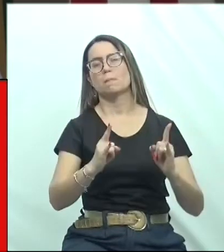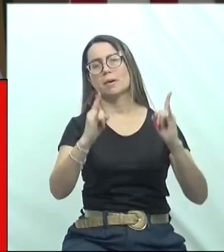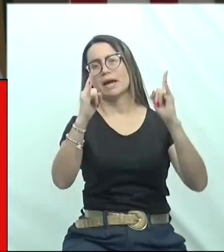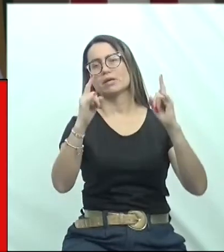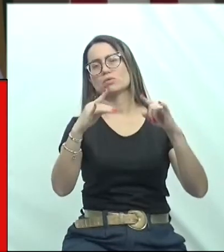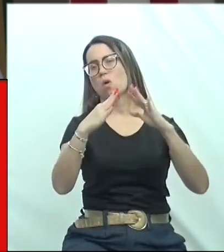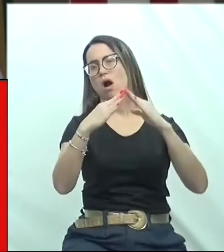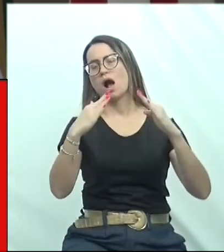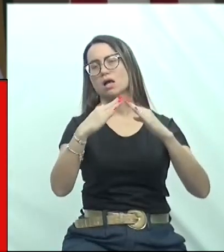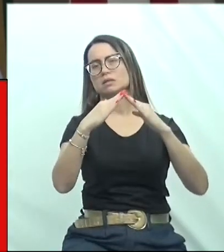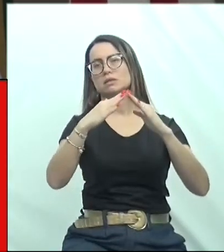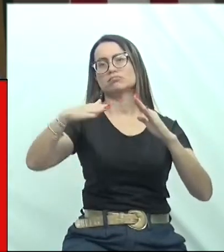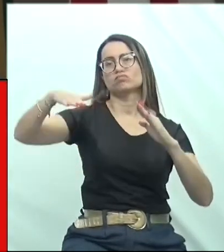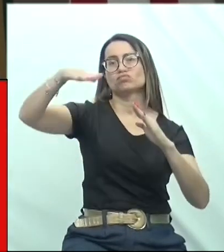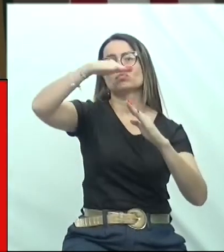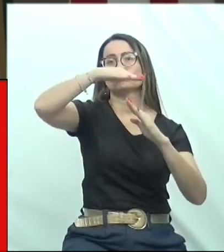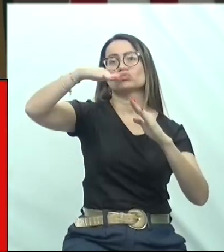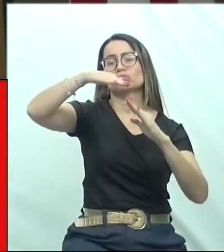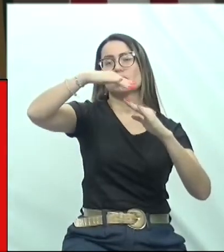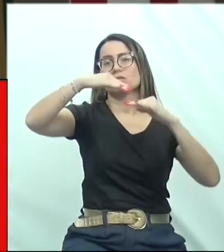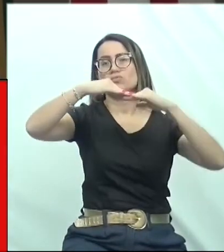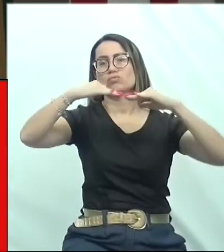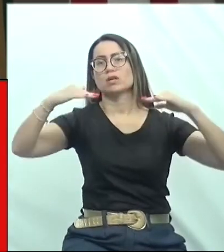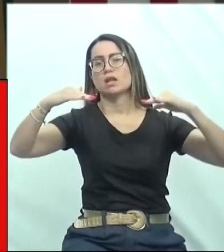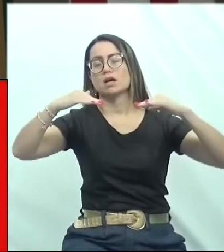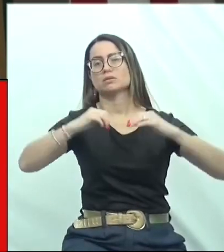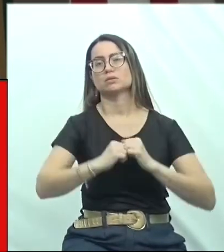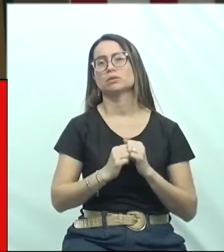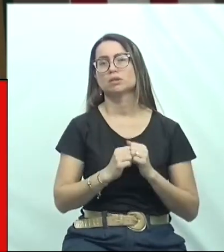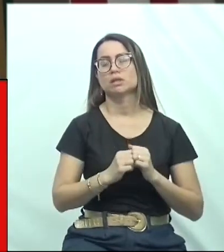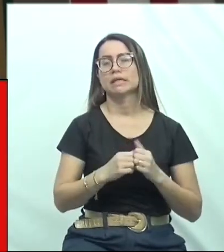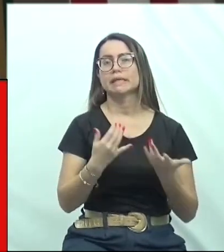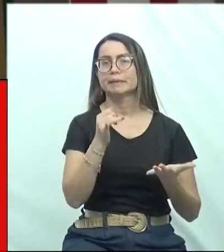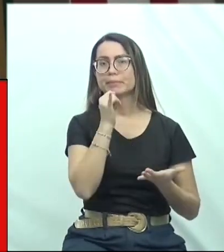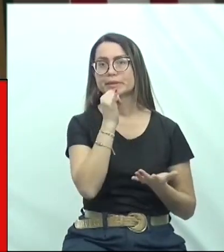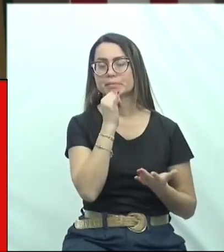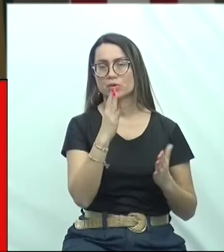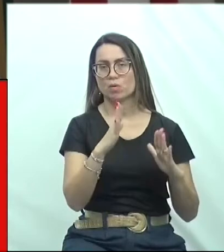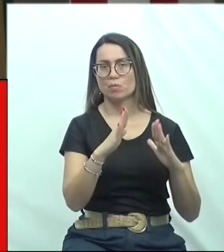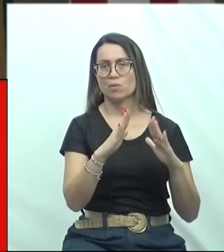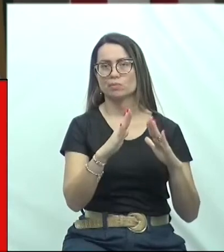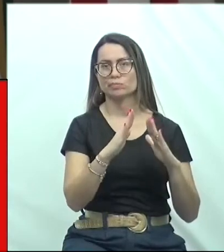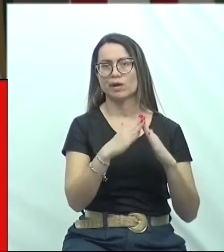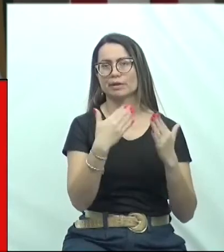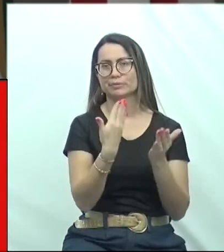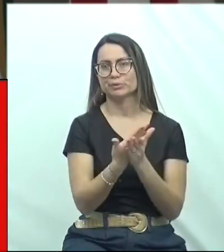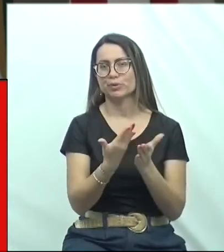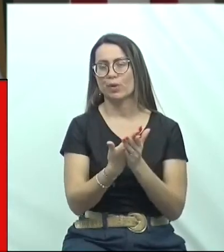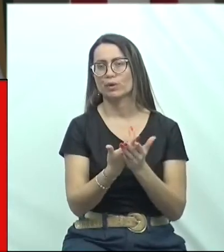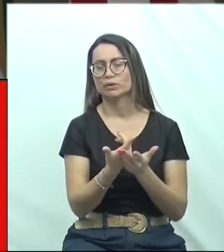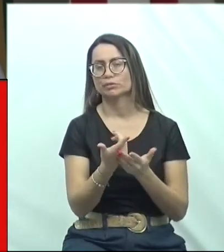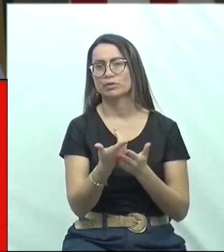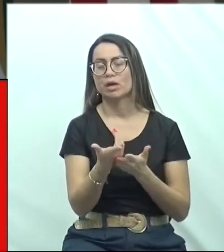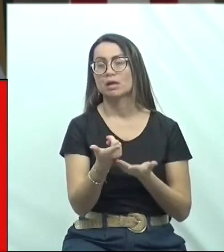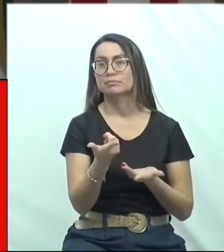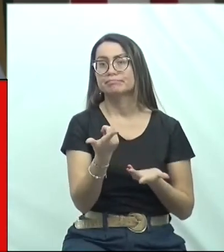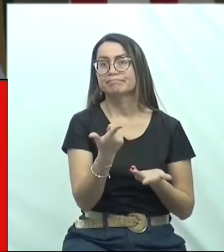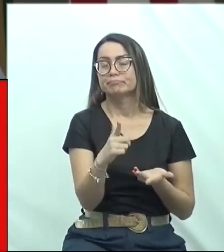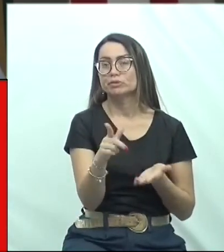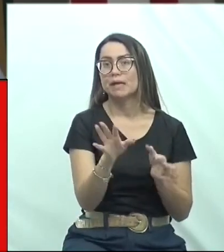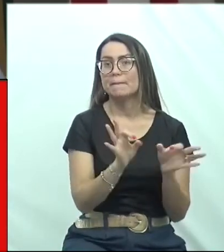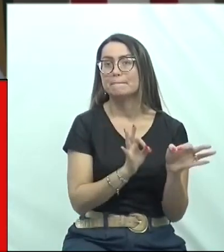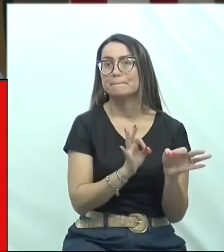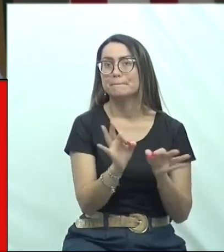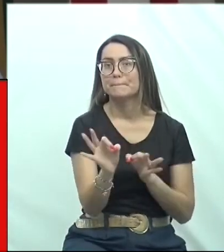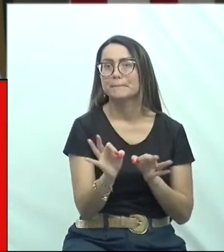os nossos ginásios não foram preparados ainda para estar recebendo essas placas, então o município já começou, o Filho do